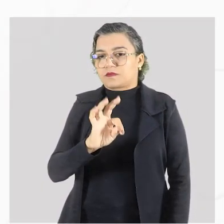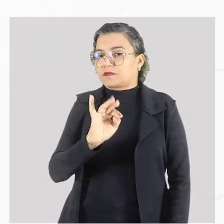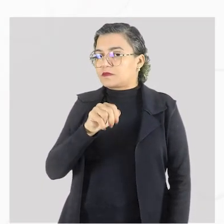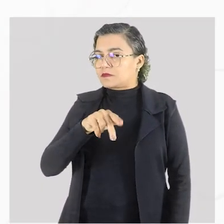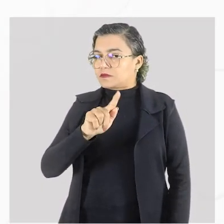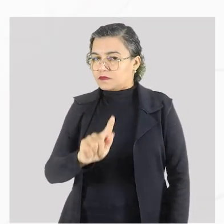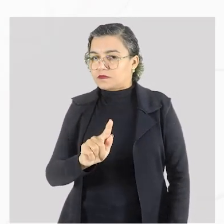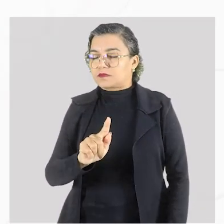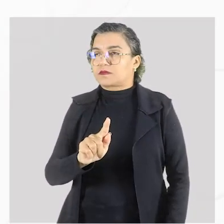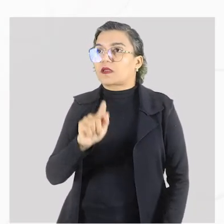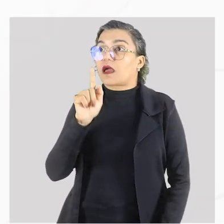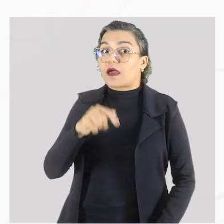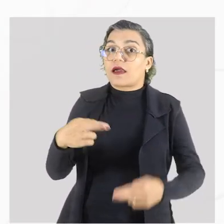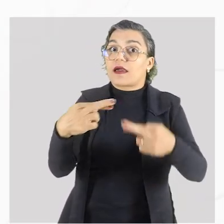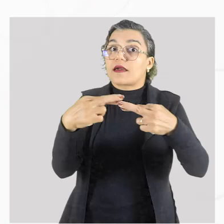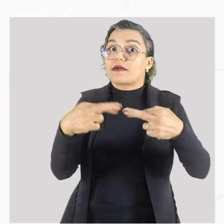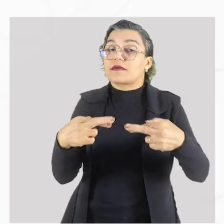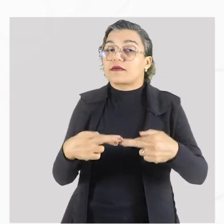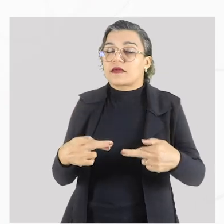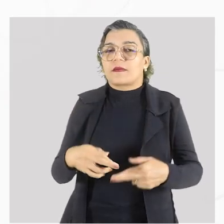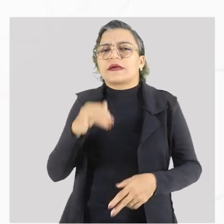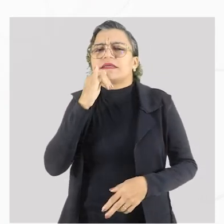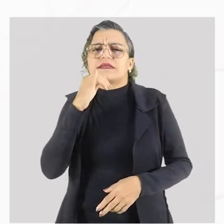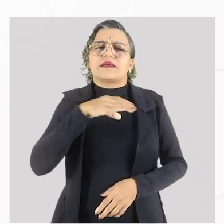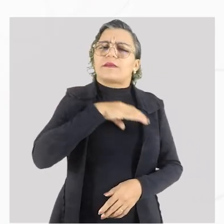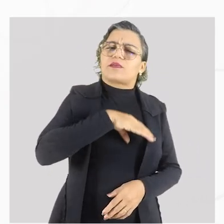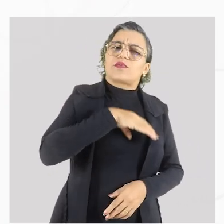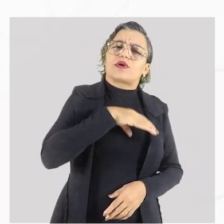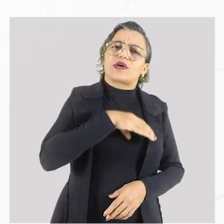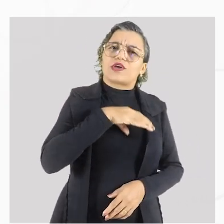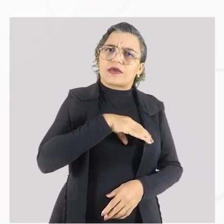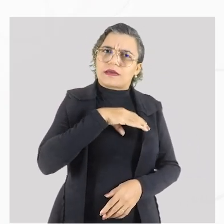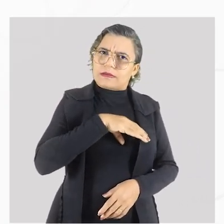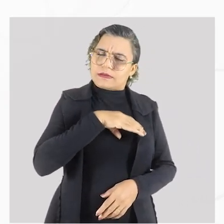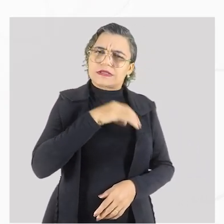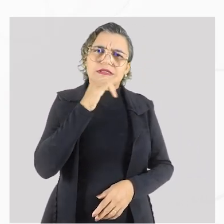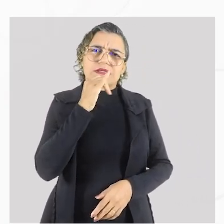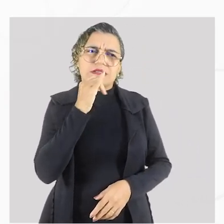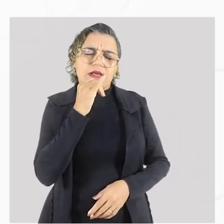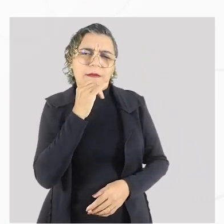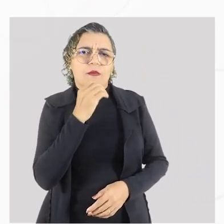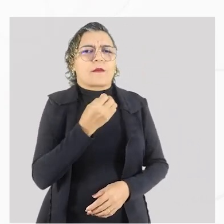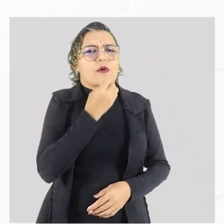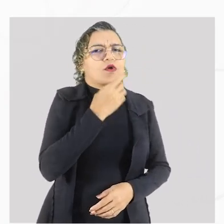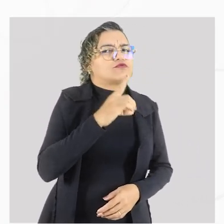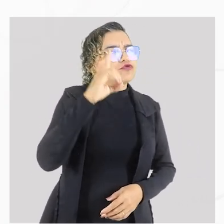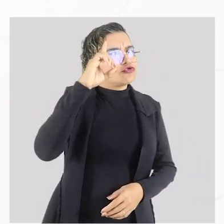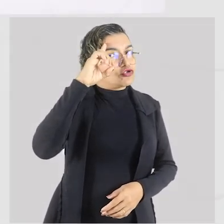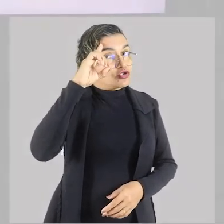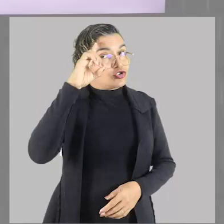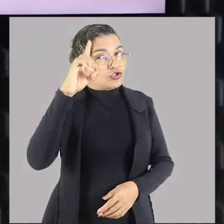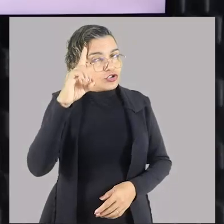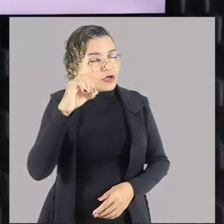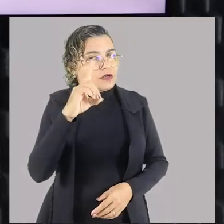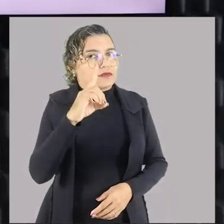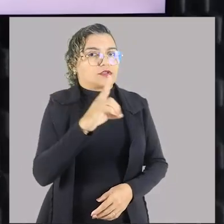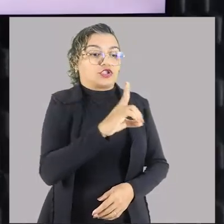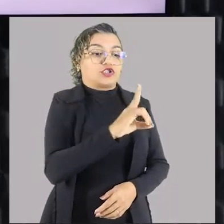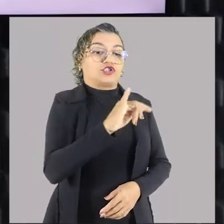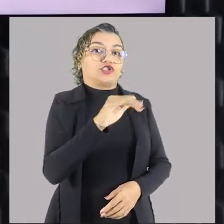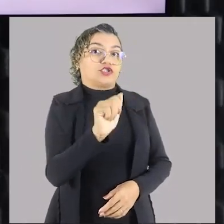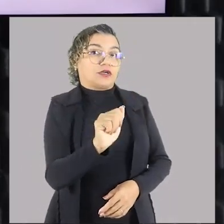em português, bom dia, como vai sua tia? Então, rima. Isso aqui normalmente é muito utilizado com criança, tá? Não é